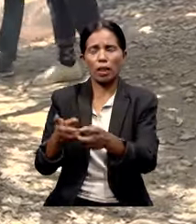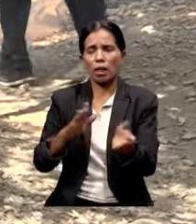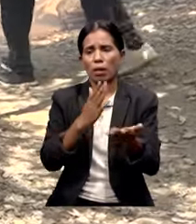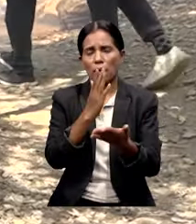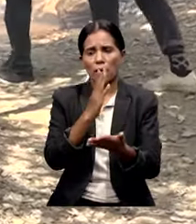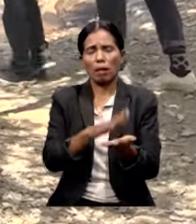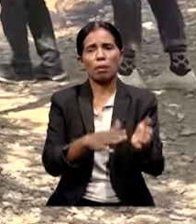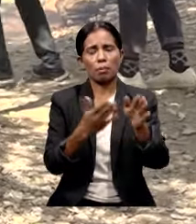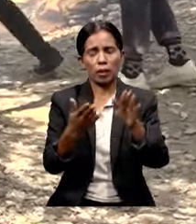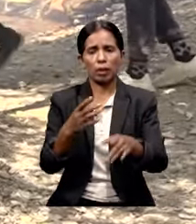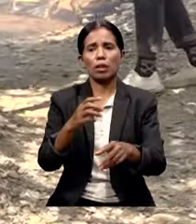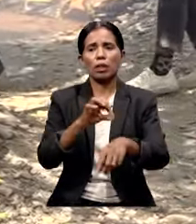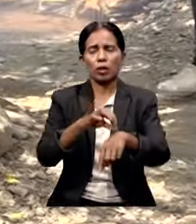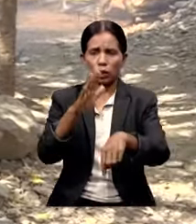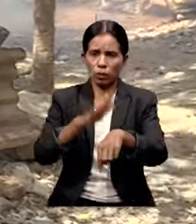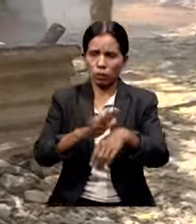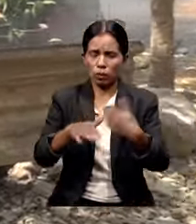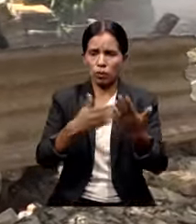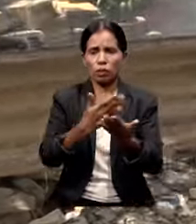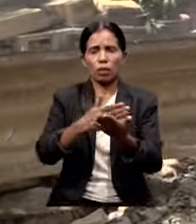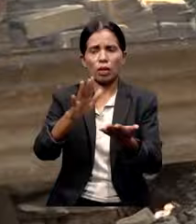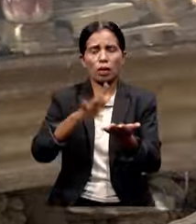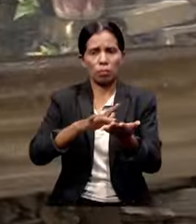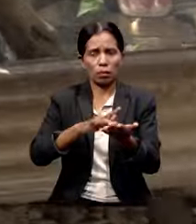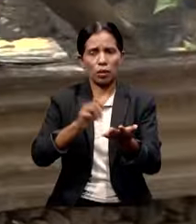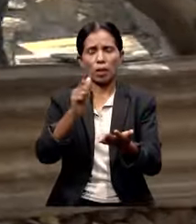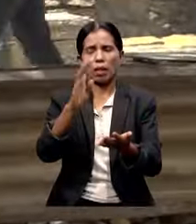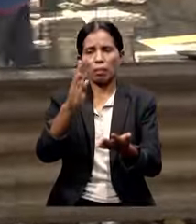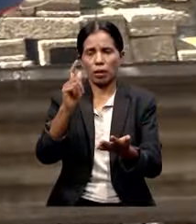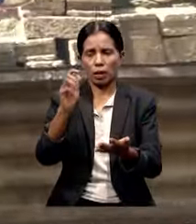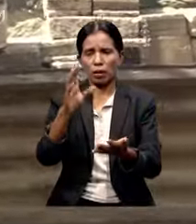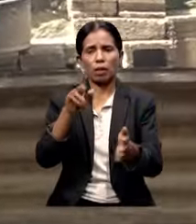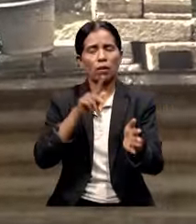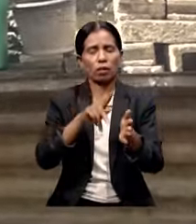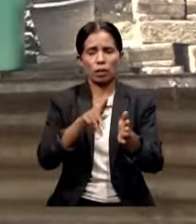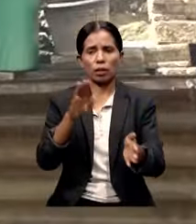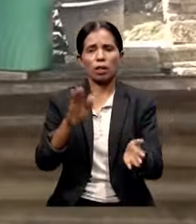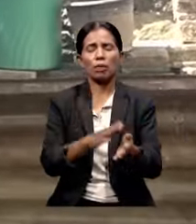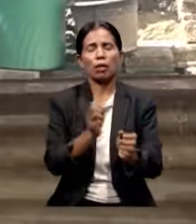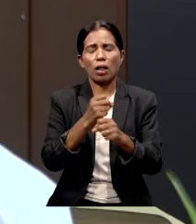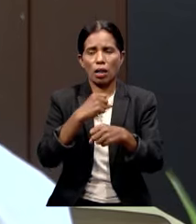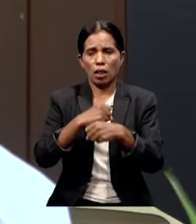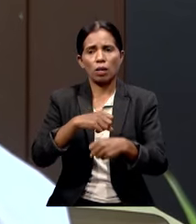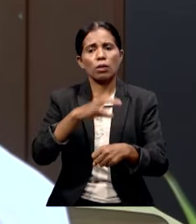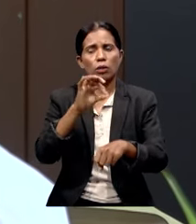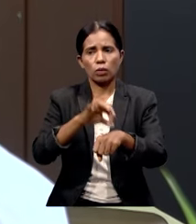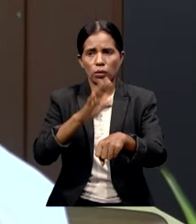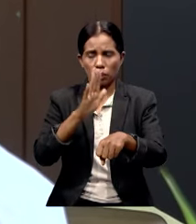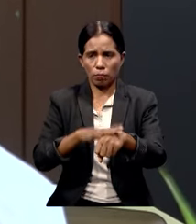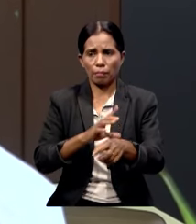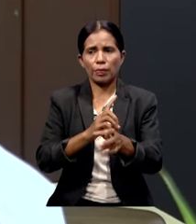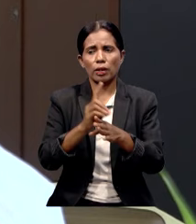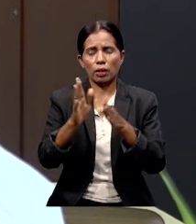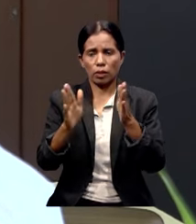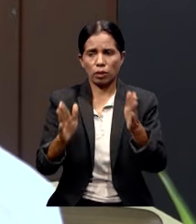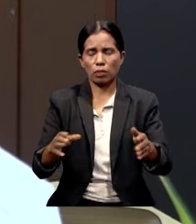susuk adulto sira no fahe ai moro kabate hodi oho susuk nyatolo. Diretora saúde municipal dili Agustina